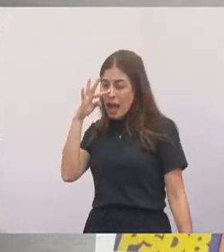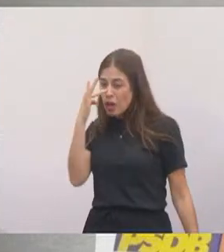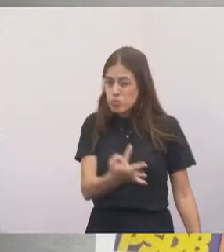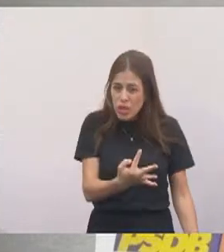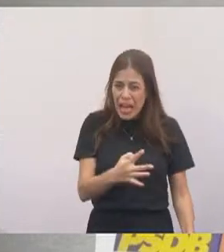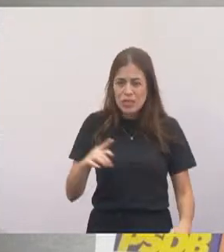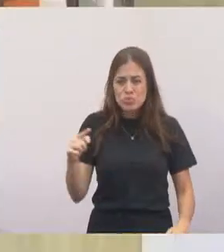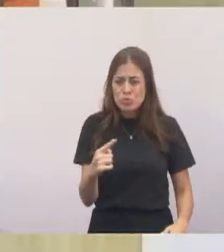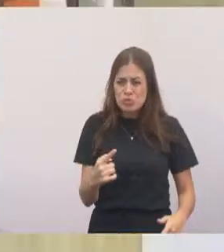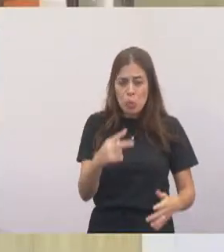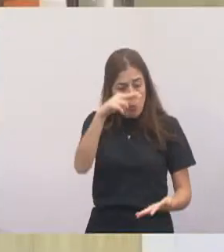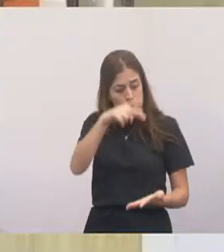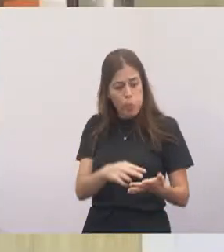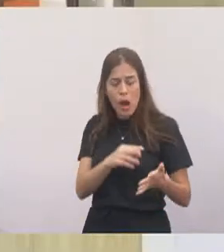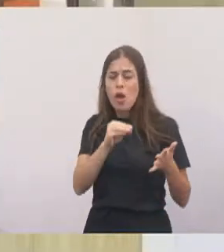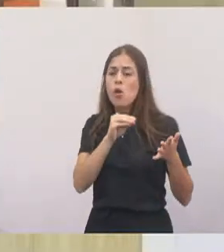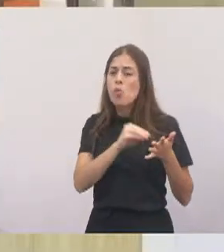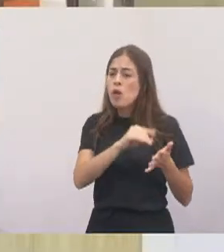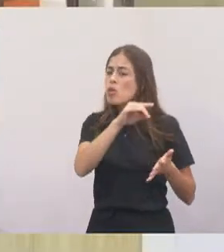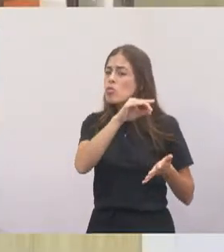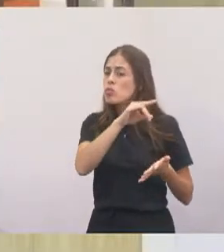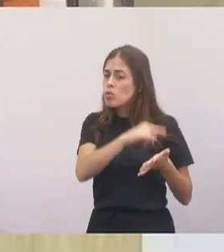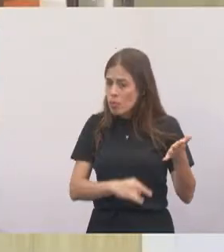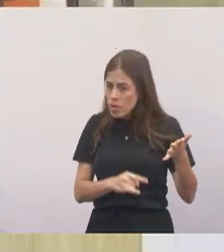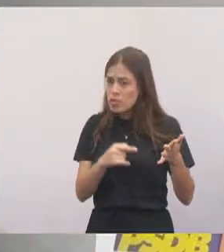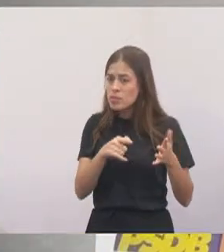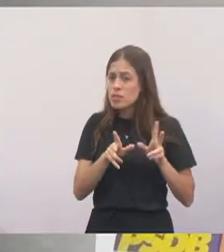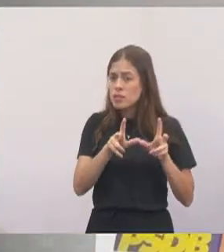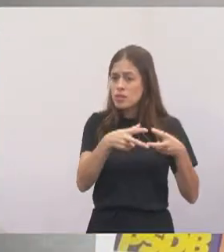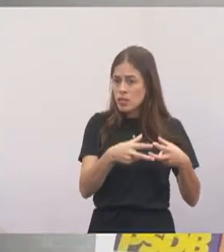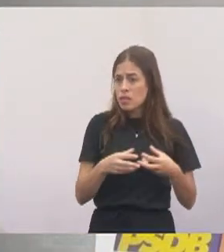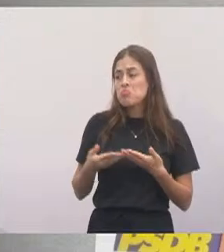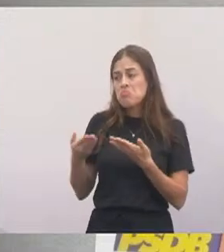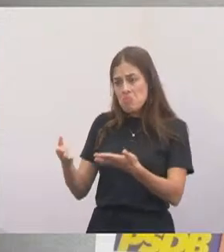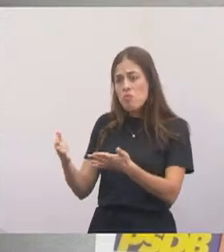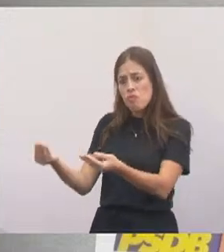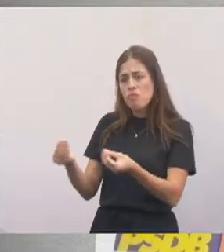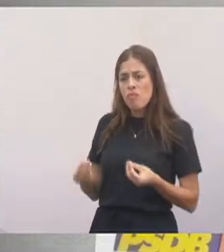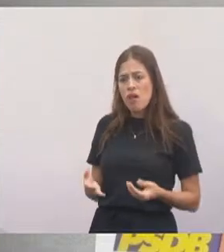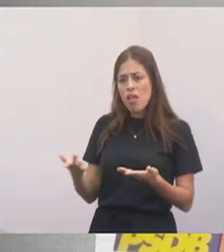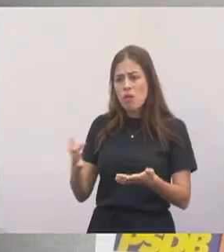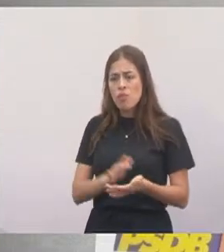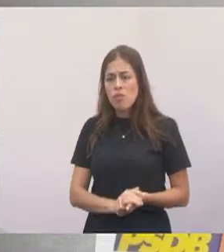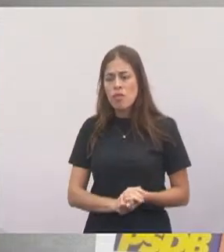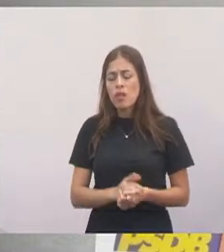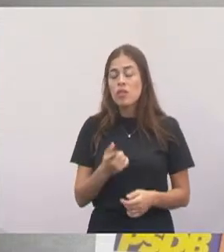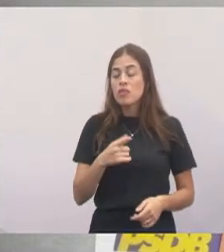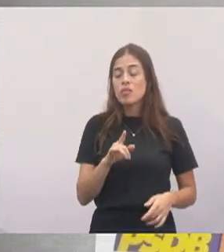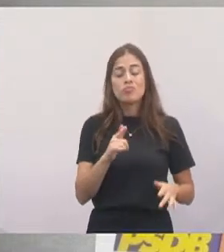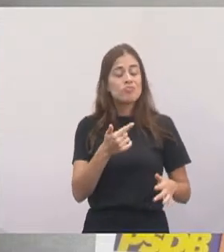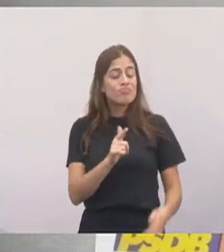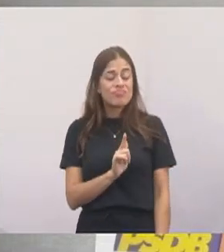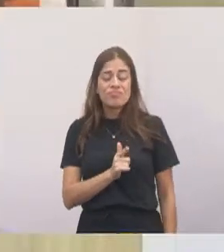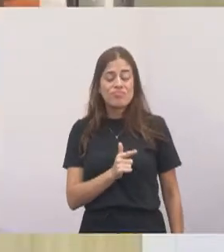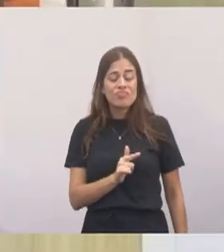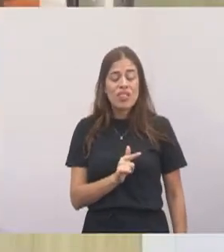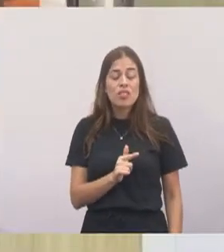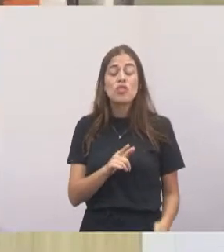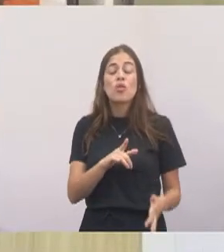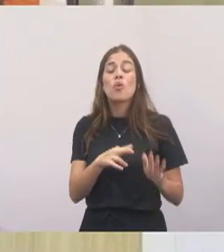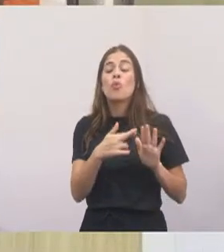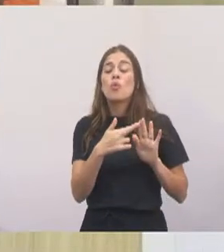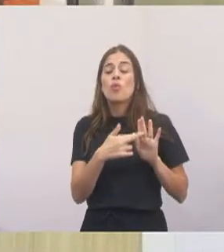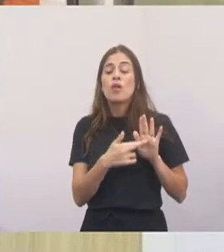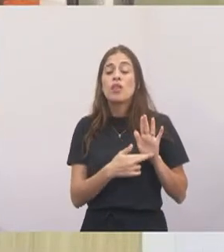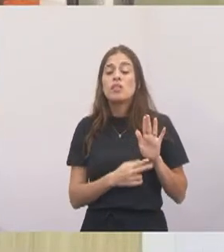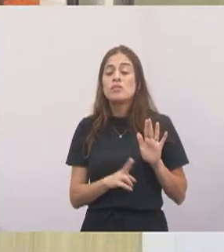não aferir os documentos dessa casa. É isso que a Vossa Excelência está dizendo do seu Legislativo. O regime